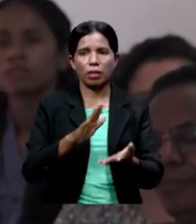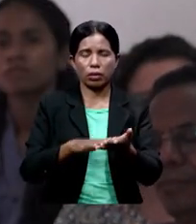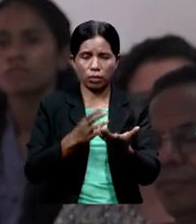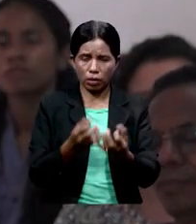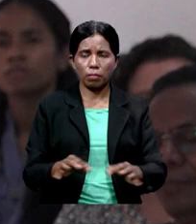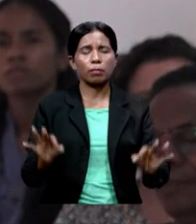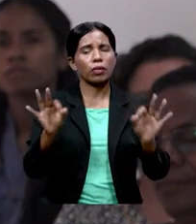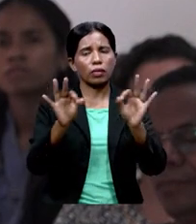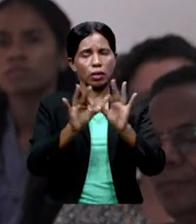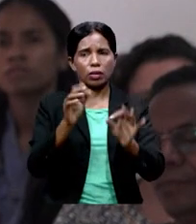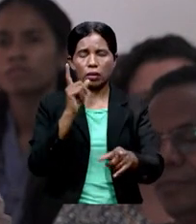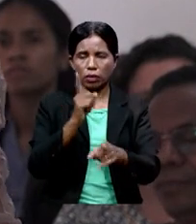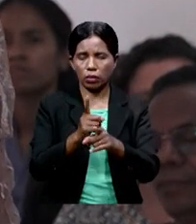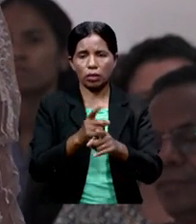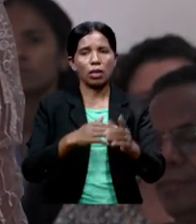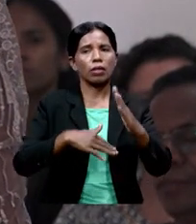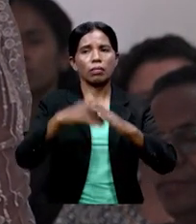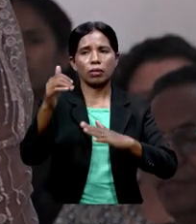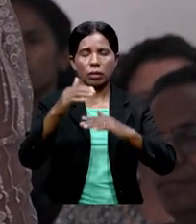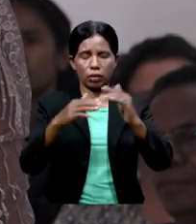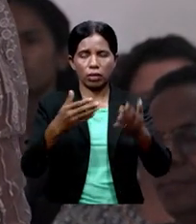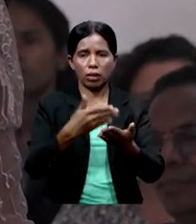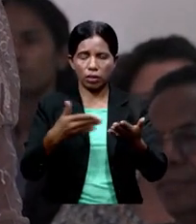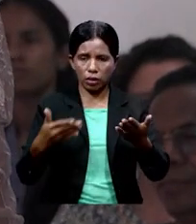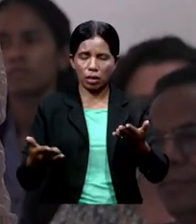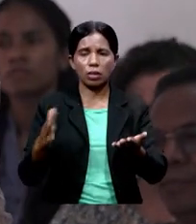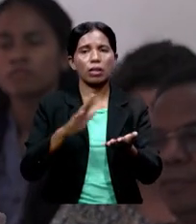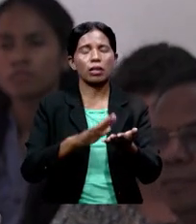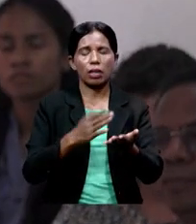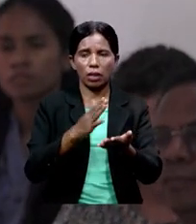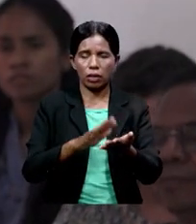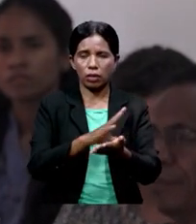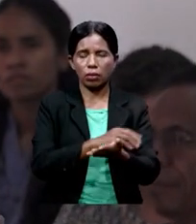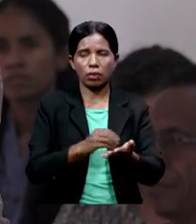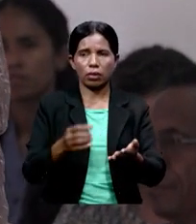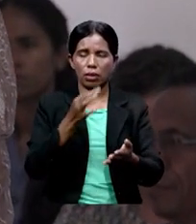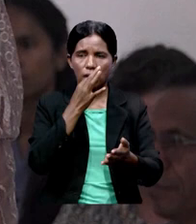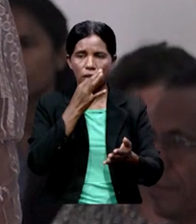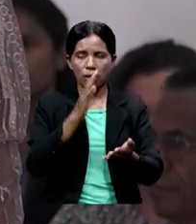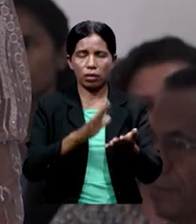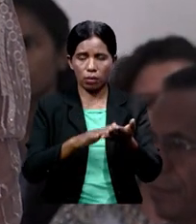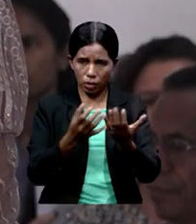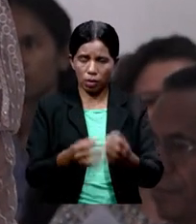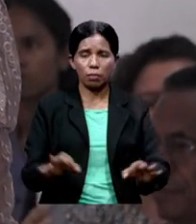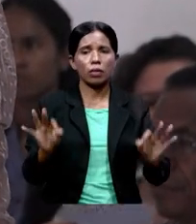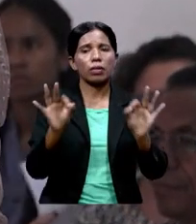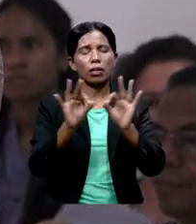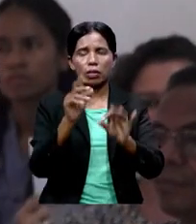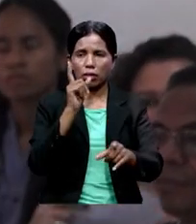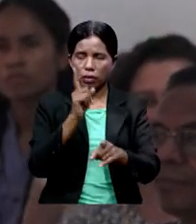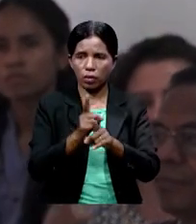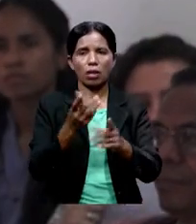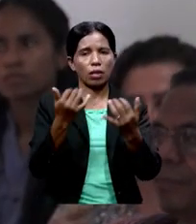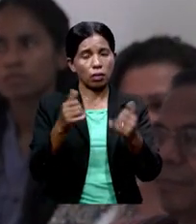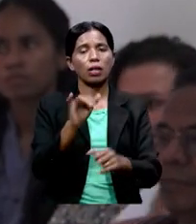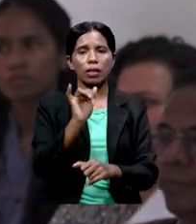importante. As infraestruturas, os materiais didáticos e a merenda escolar são importantes. E agora,